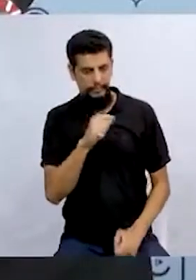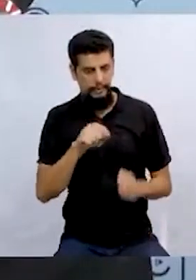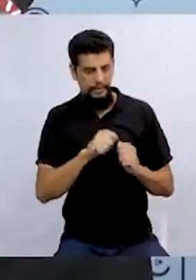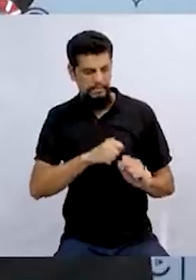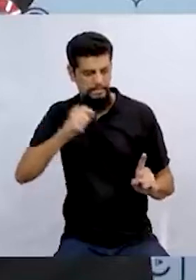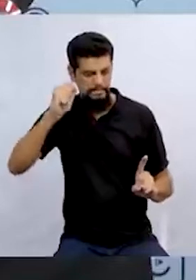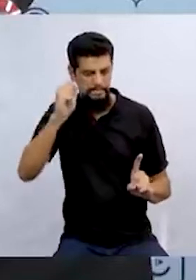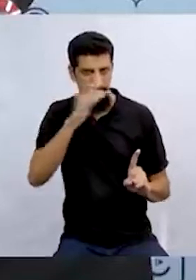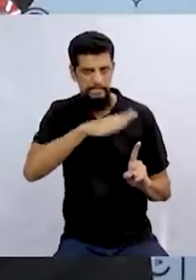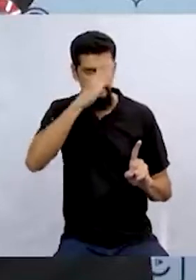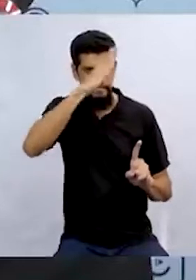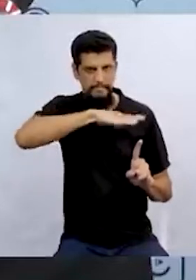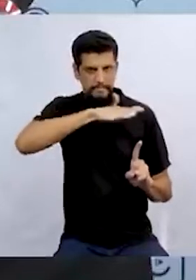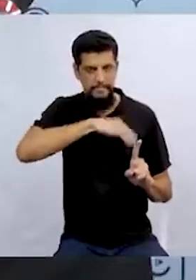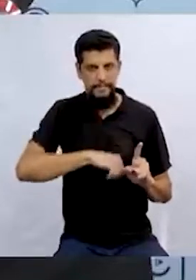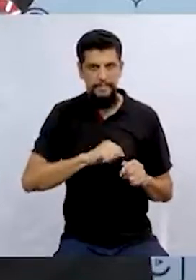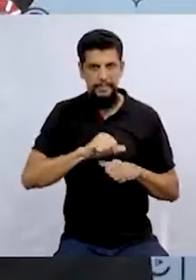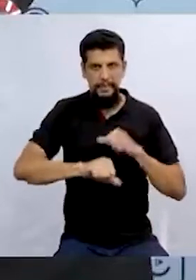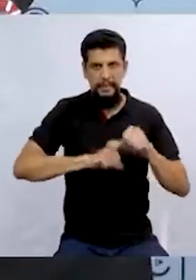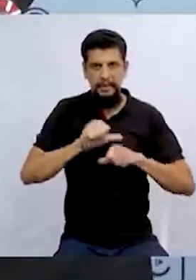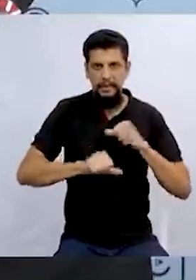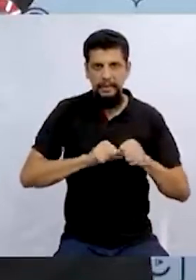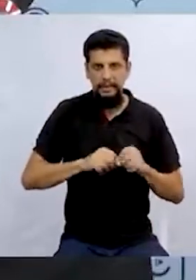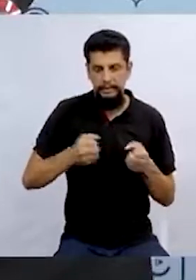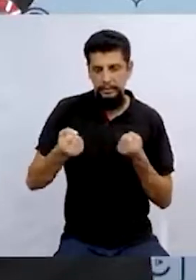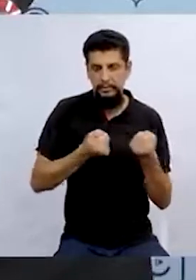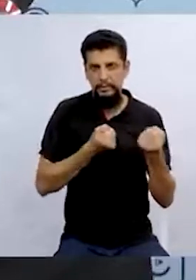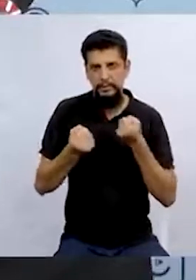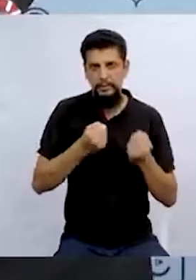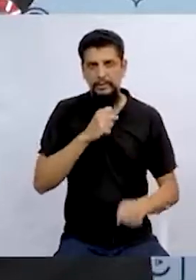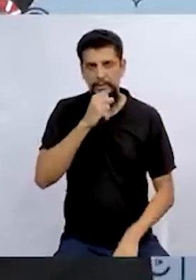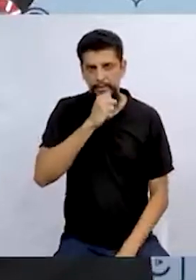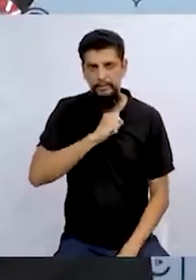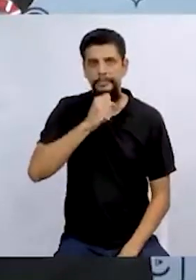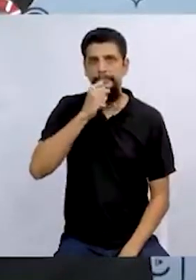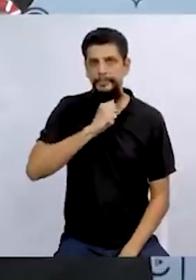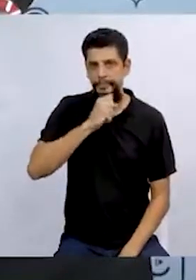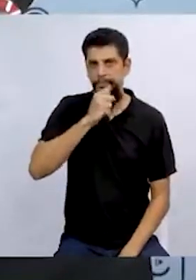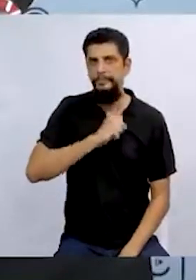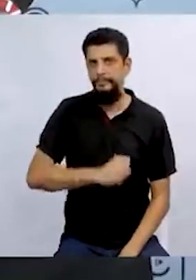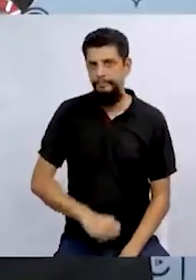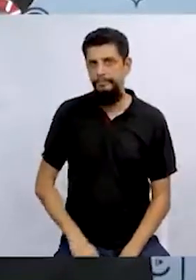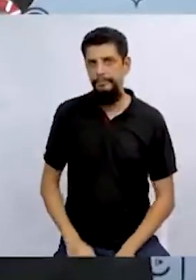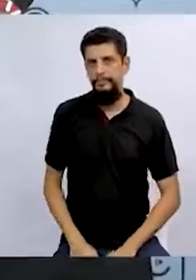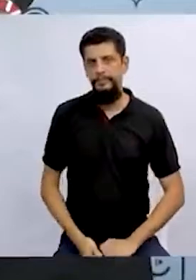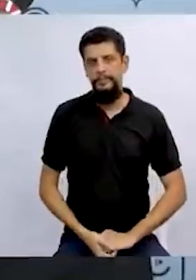feitiço e transformasse todas em calhombeques enferrujados.